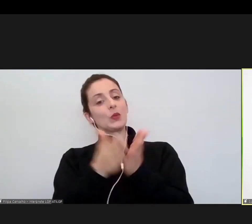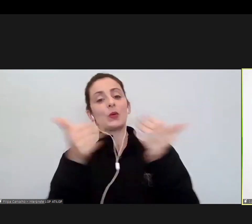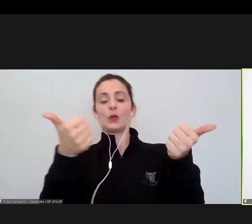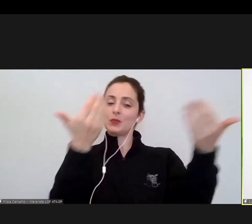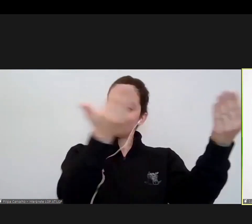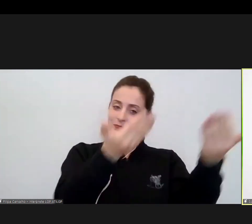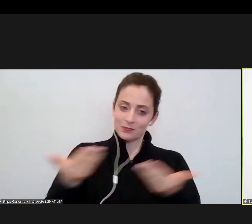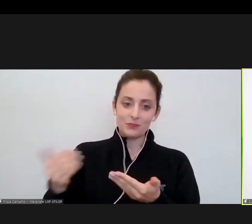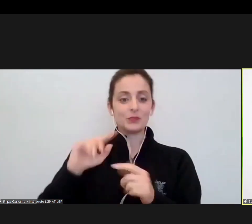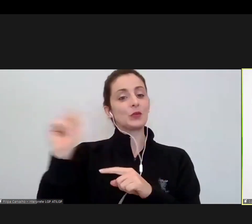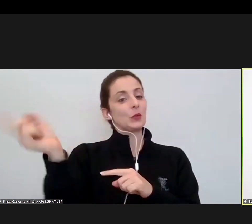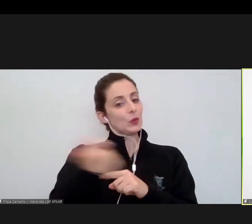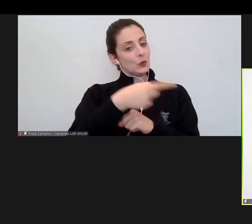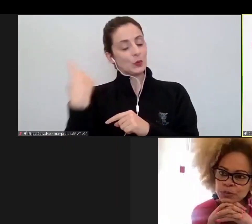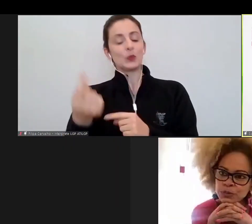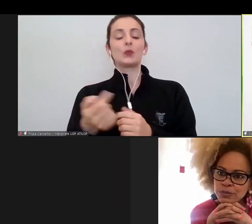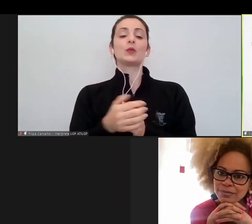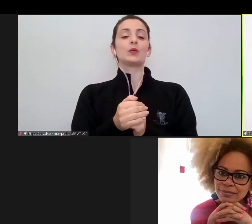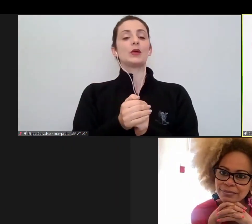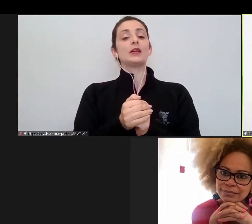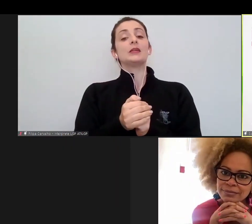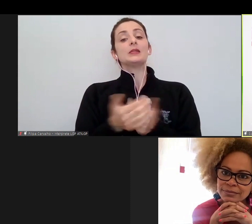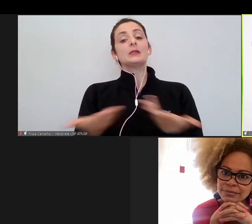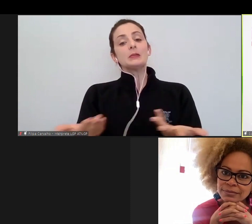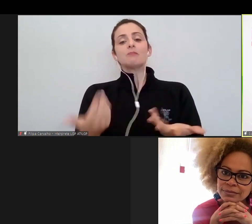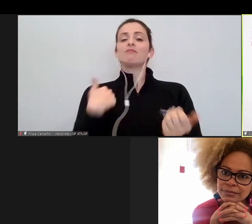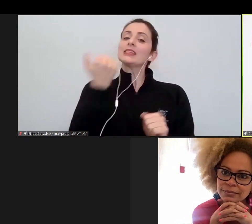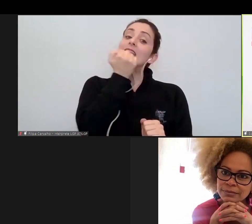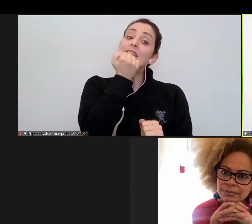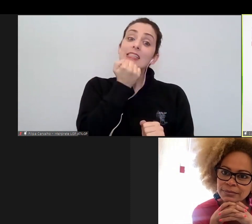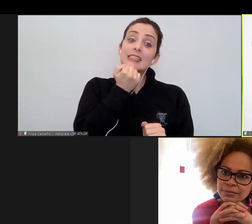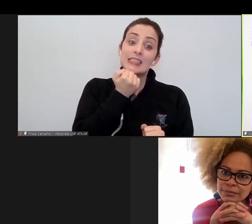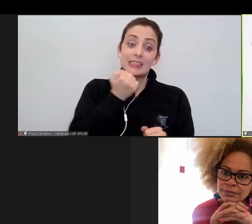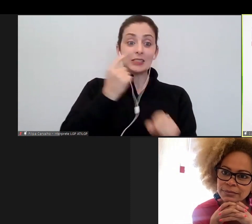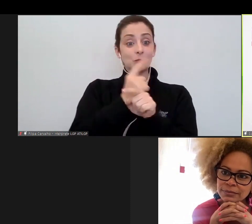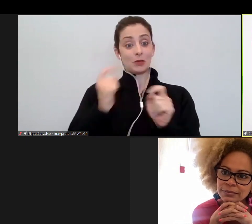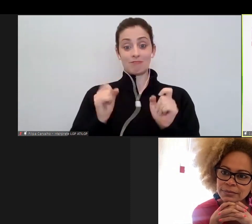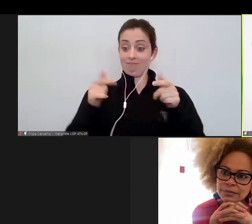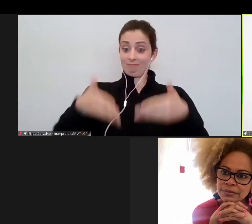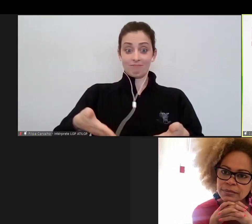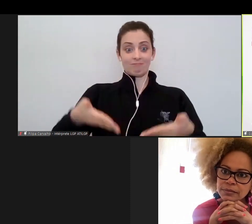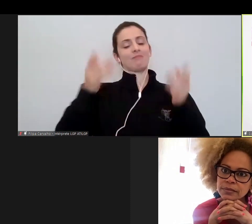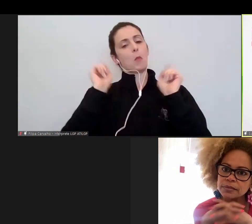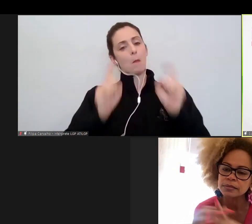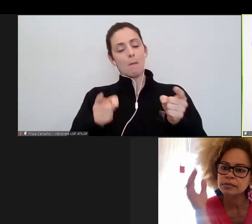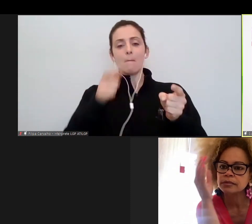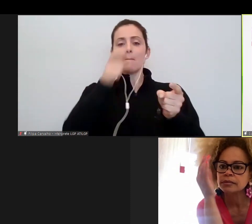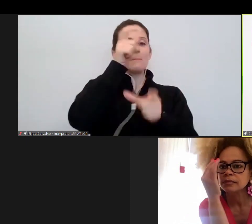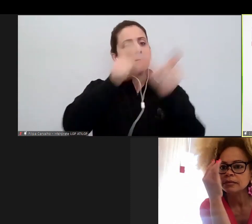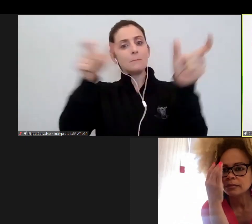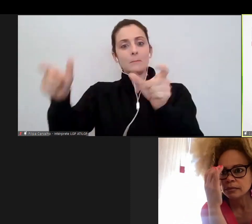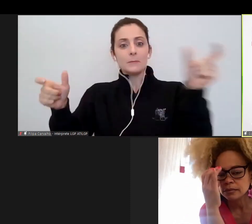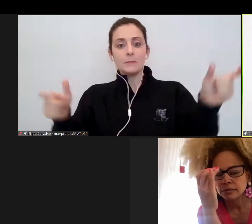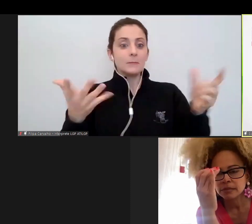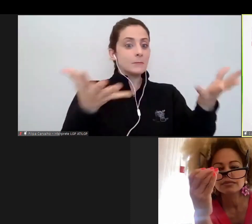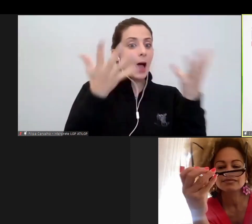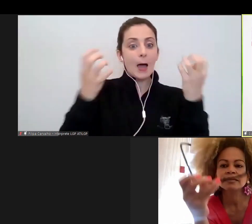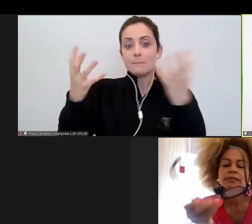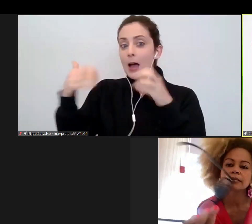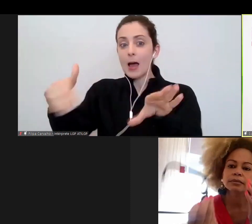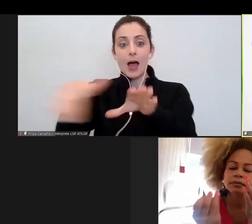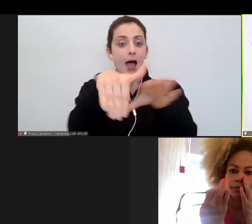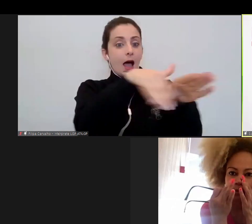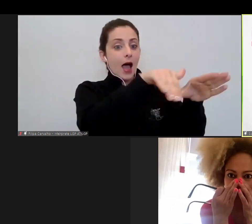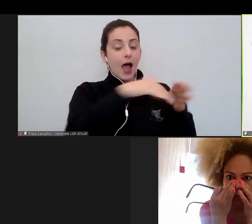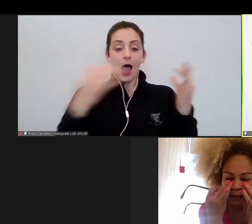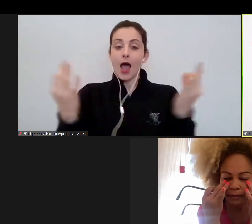convidados. É sempre um gosto ver que estas iniciativas continuam a despertar muita atenção entre os colegas